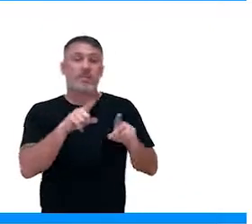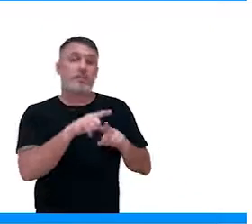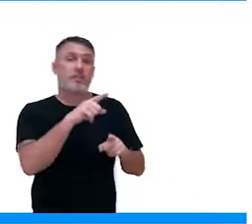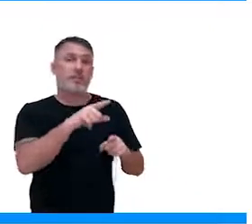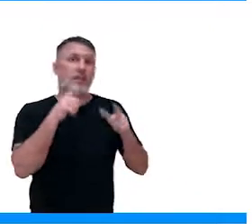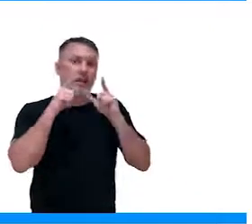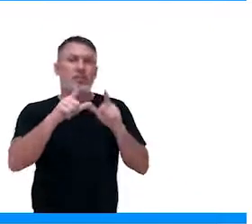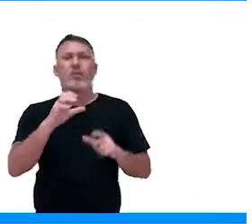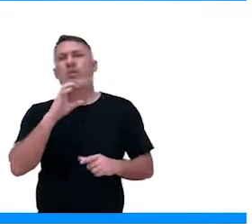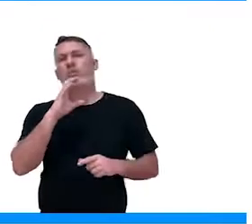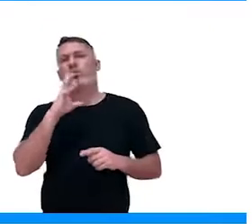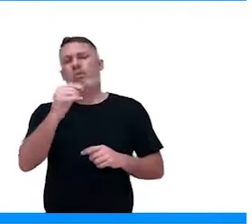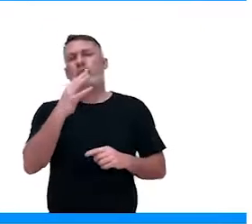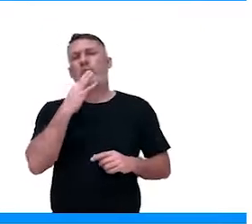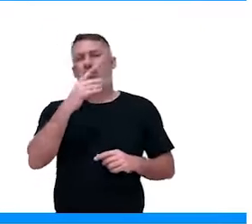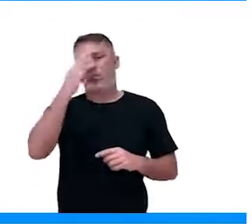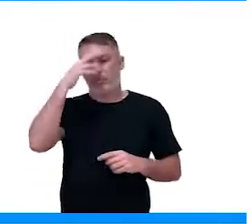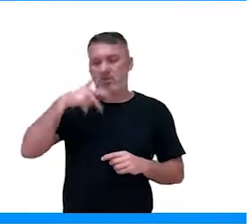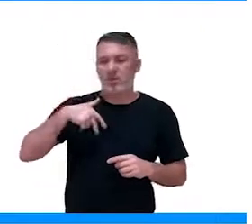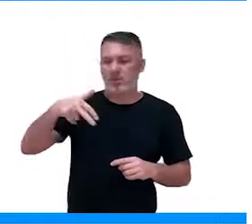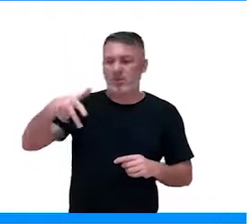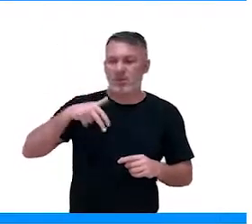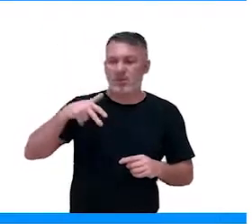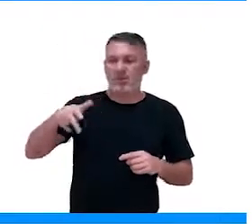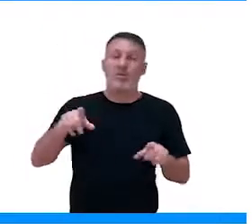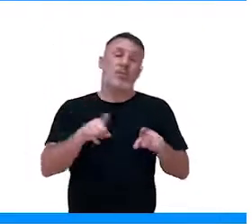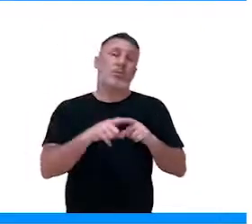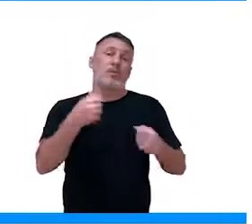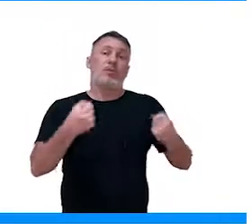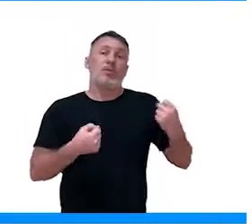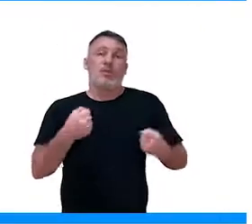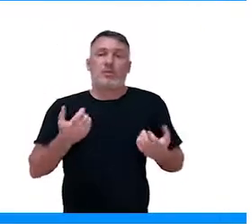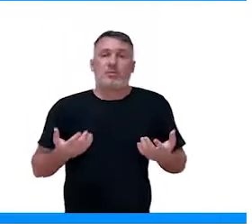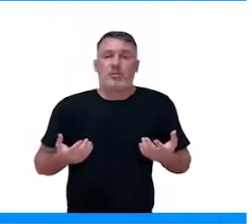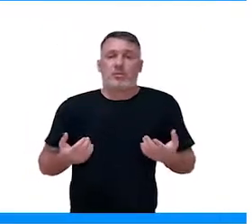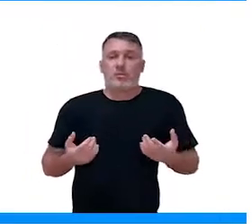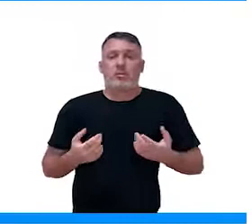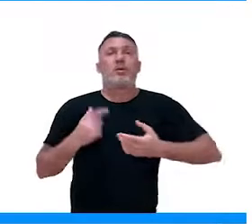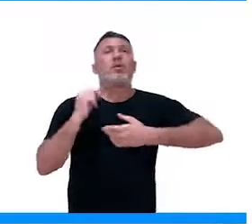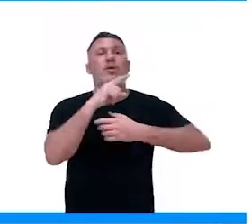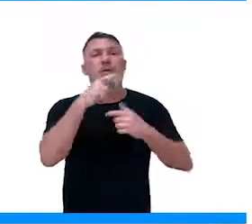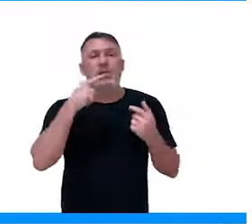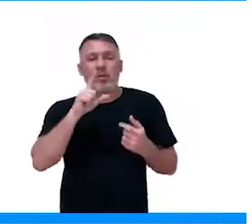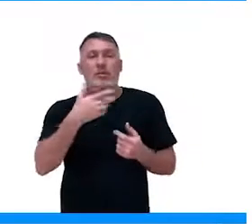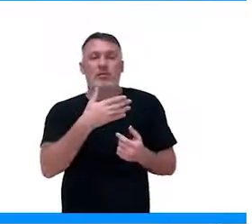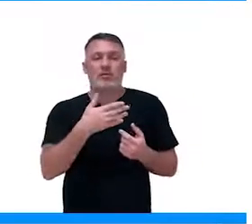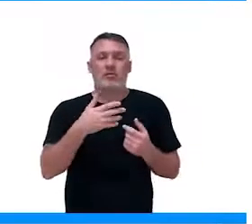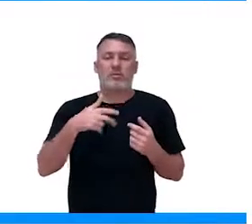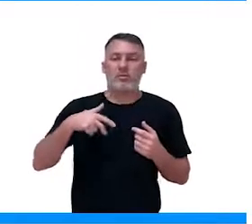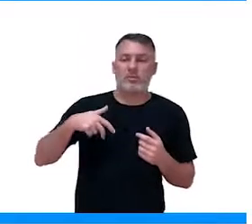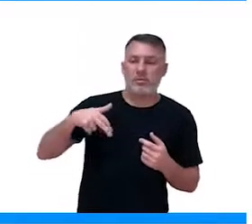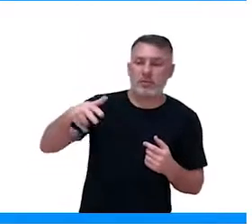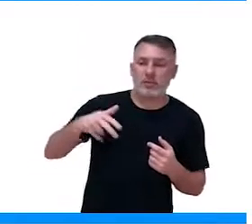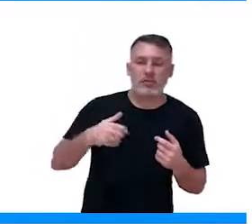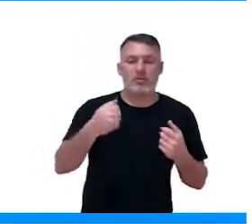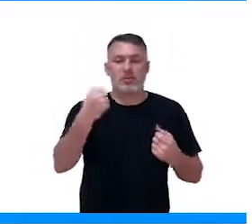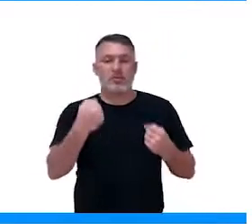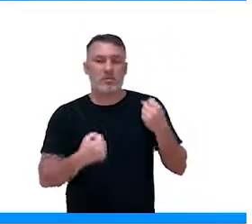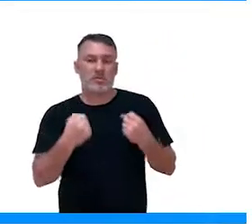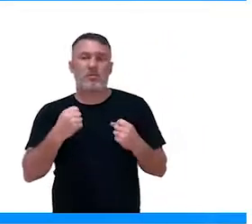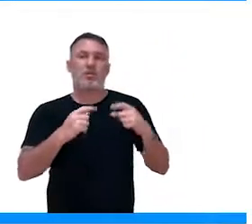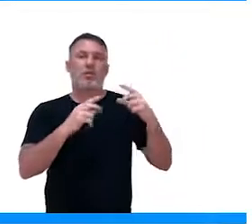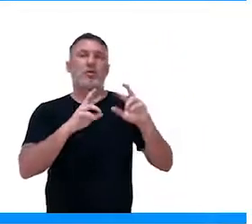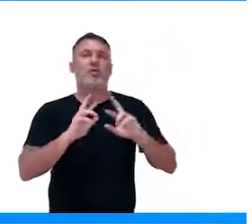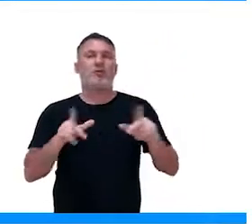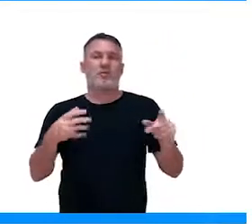uma linguagem também muito conhecida, tanto de pedestres quanto de motoristas, né? E para pedestres e motoristas, a